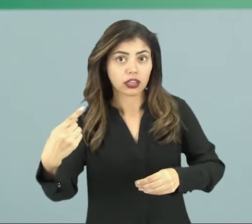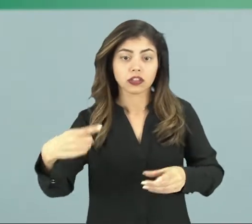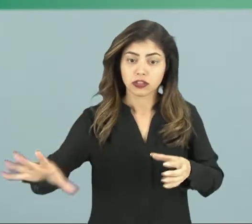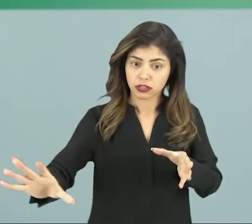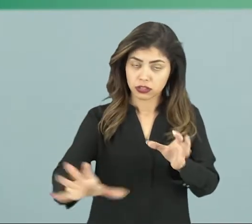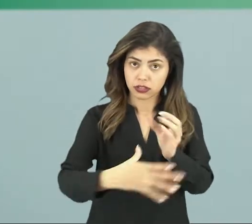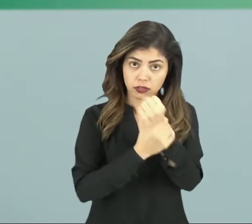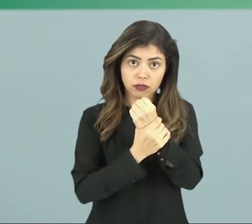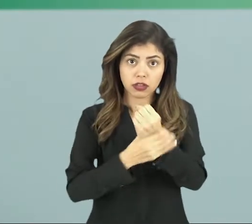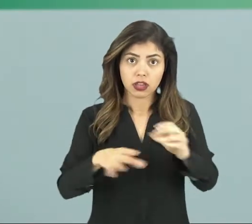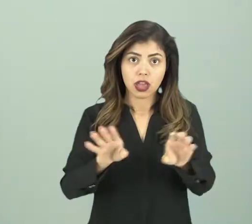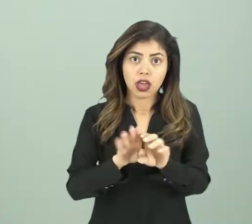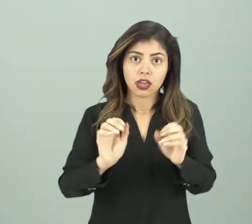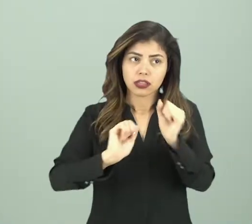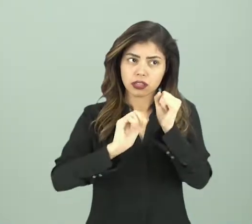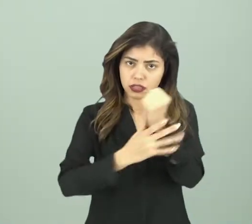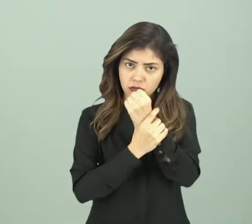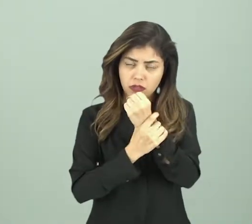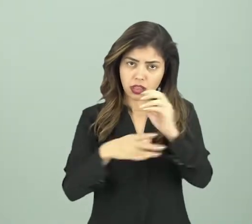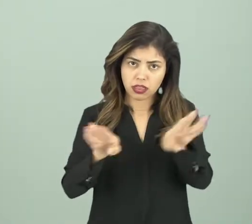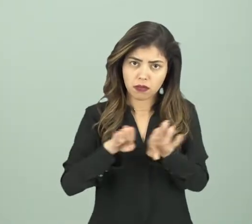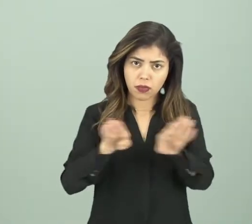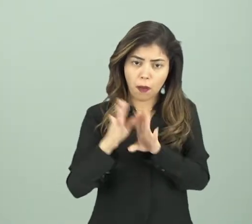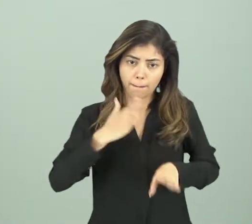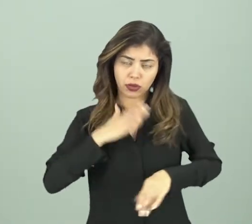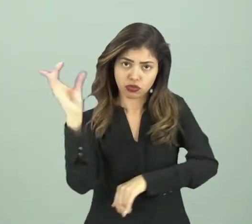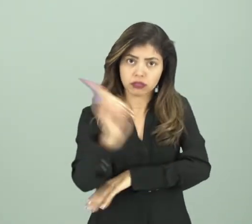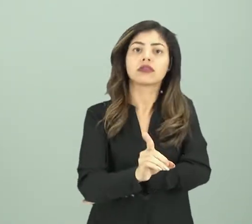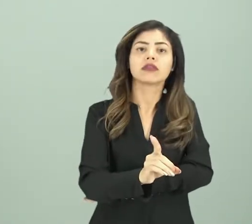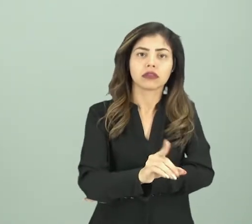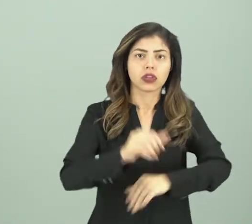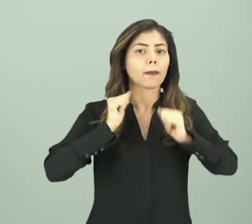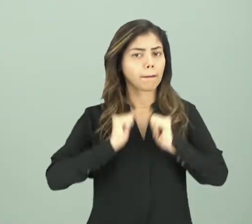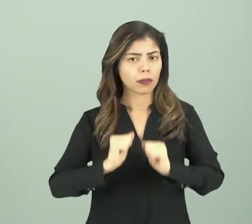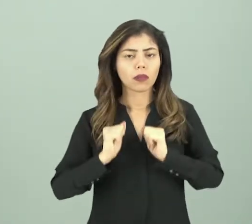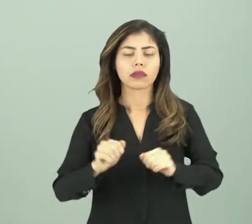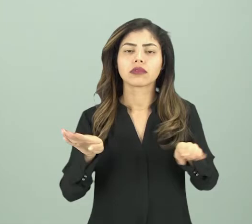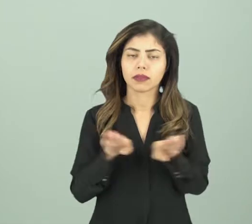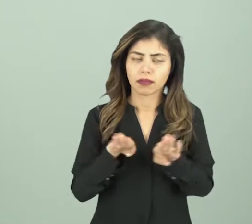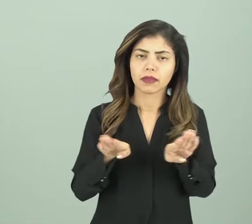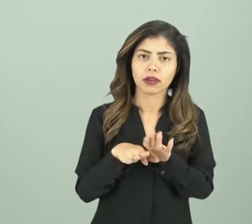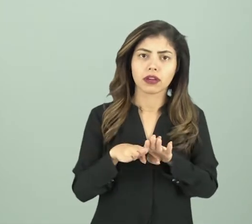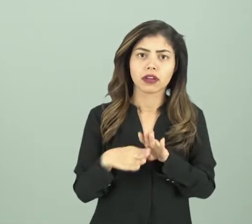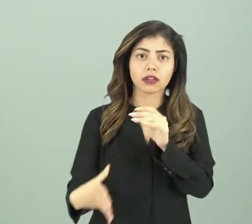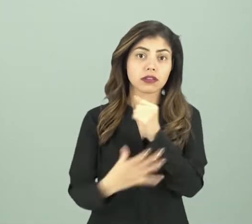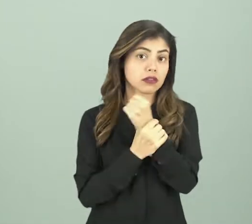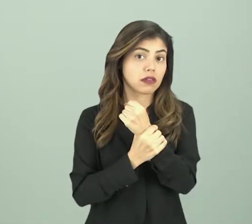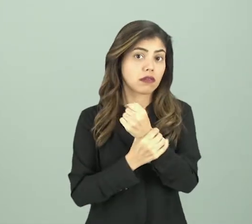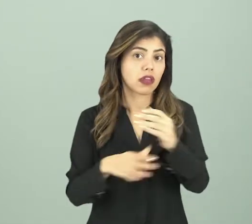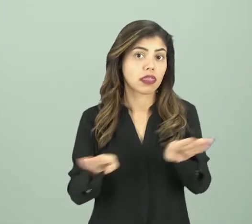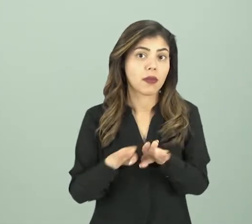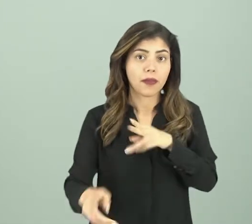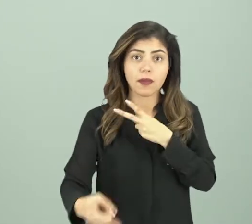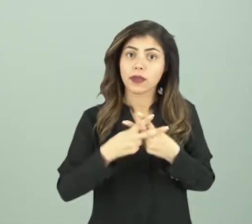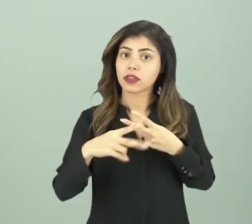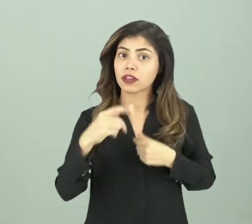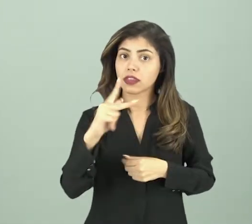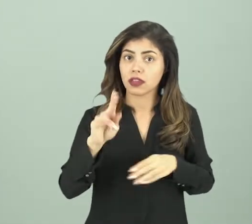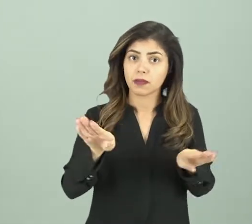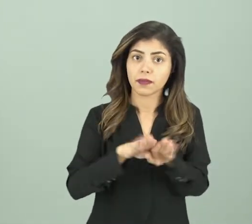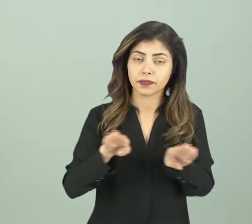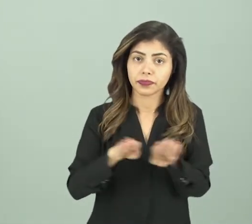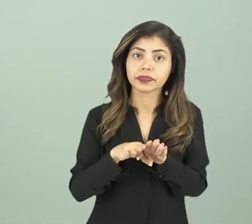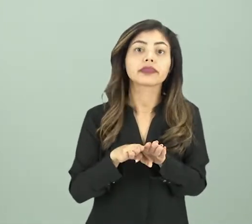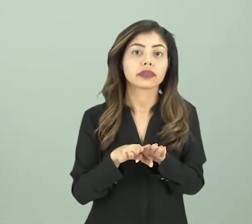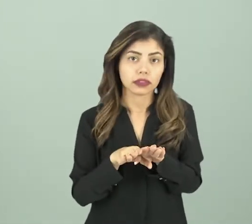assegurar que eu possa usufruir dos meus direitos, ela também deve assegurar e me proteger para que